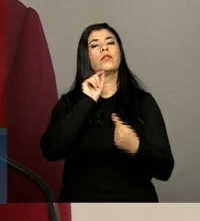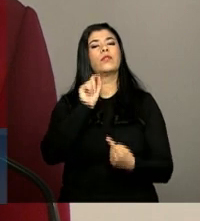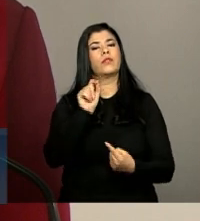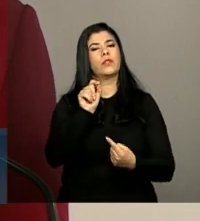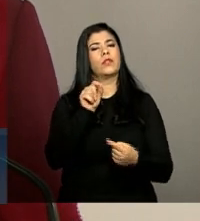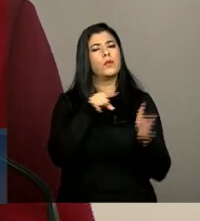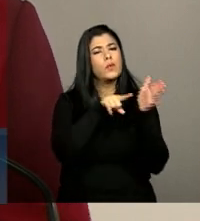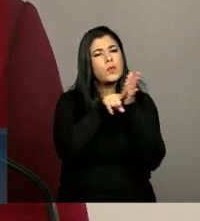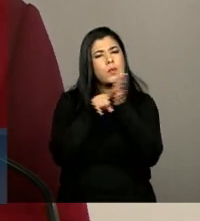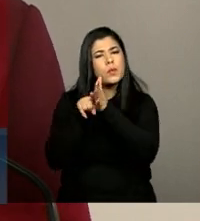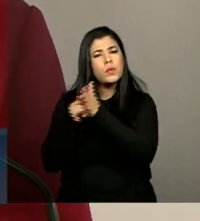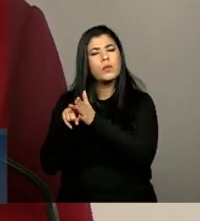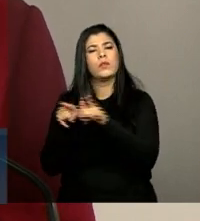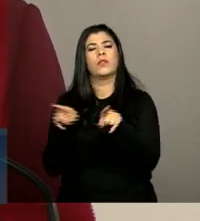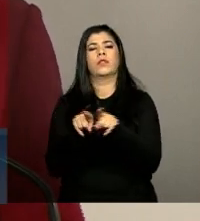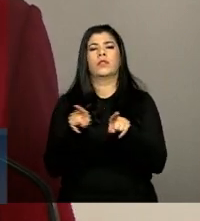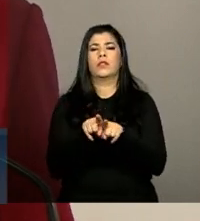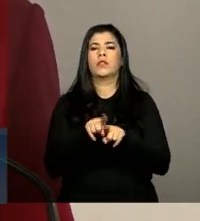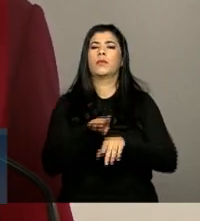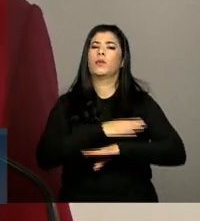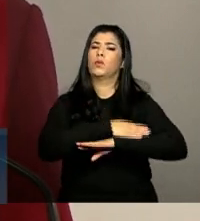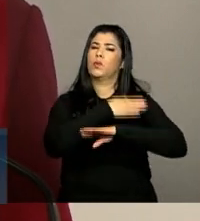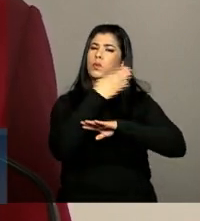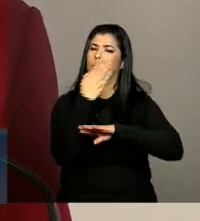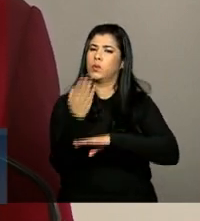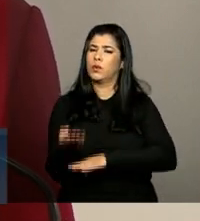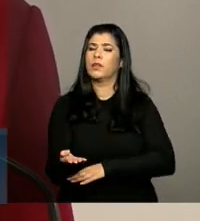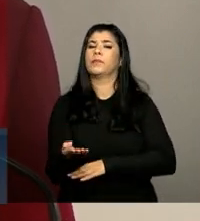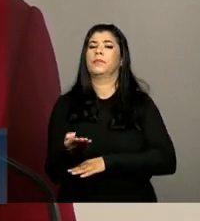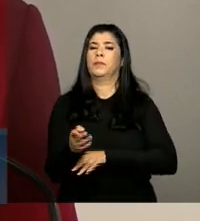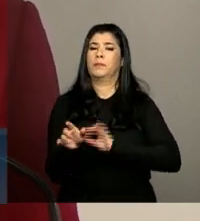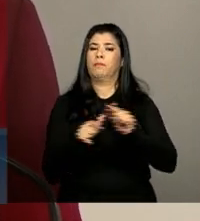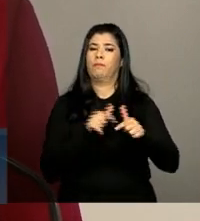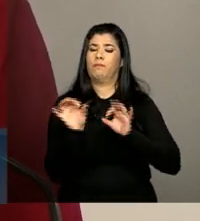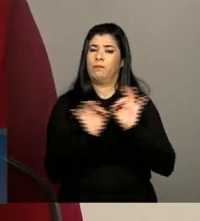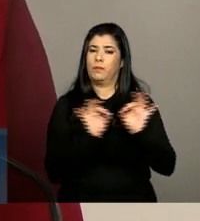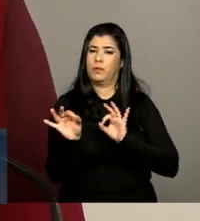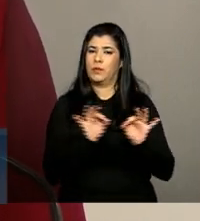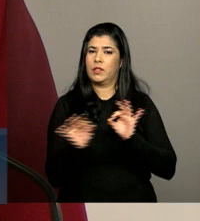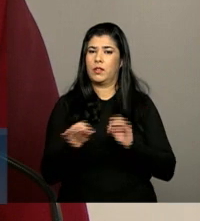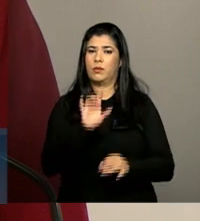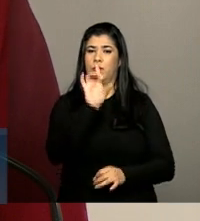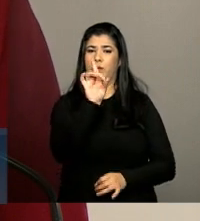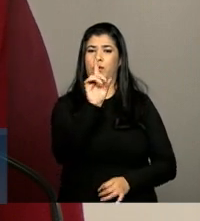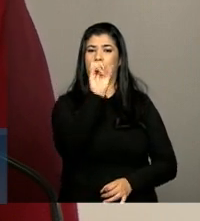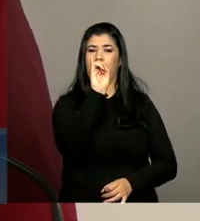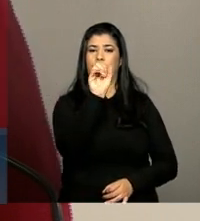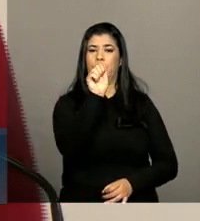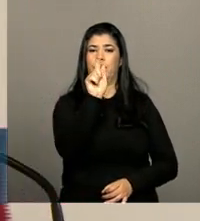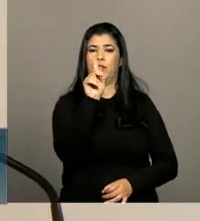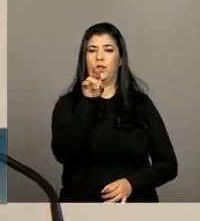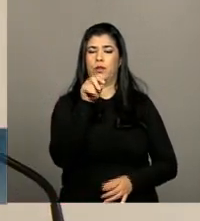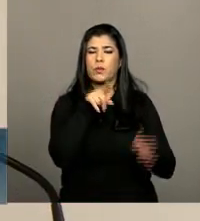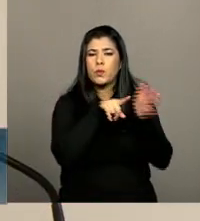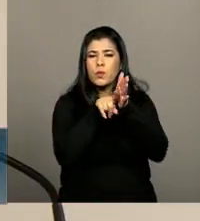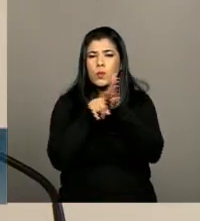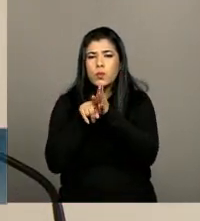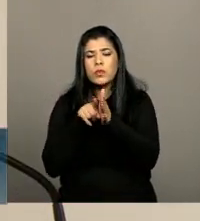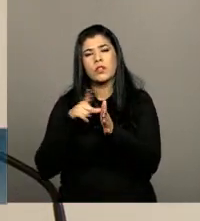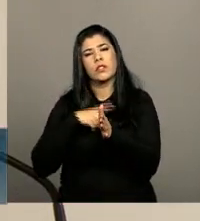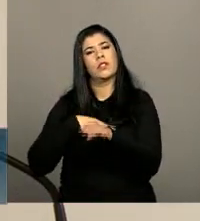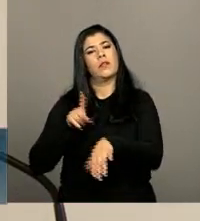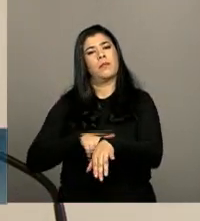diagnóstico e de longo prazo de Diagnóstico do curto e também de